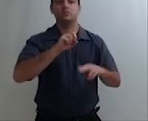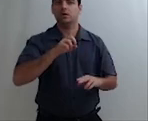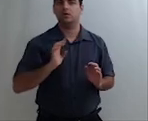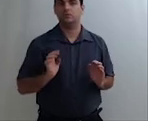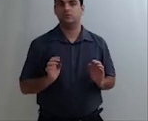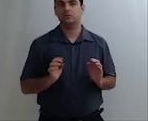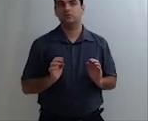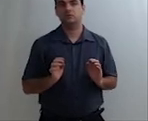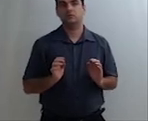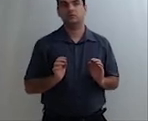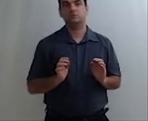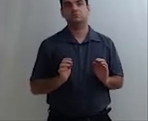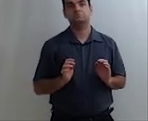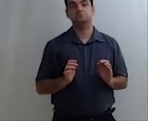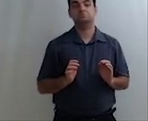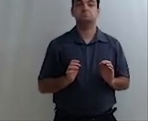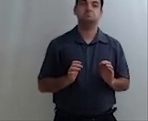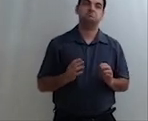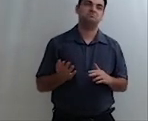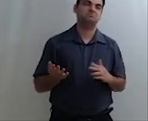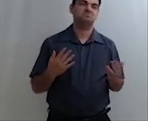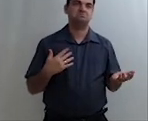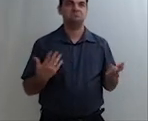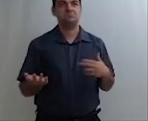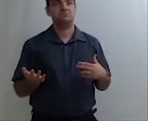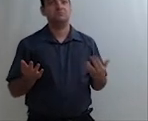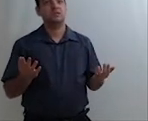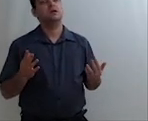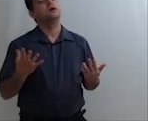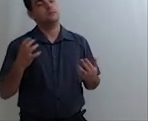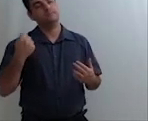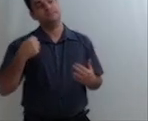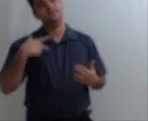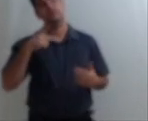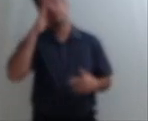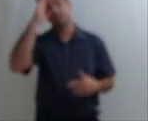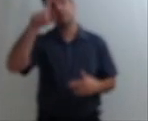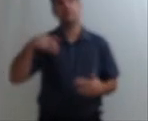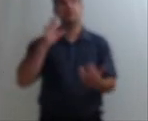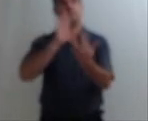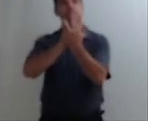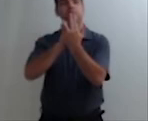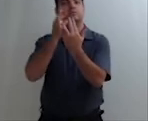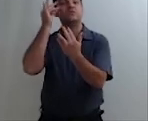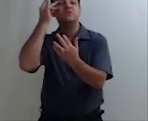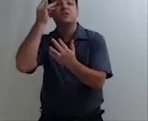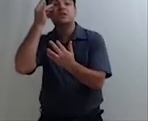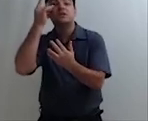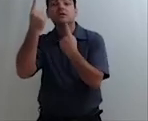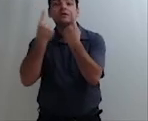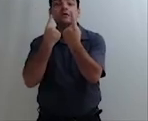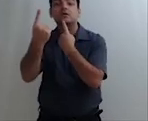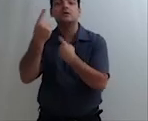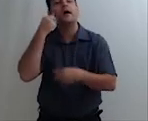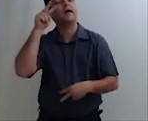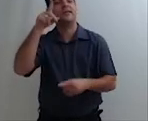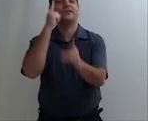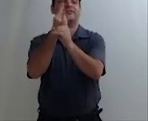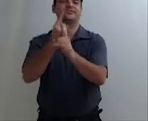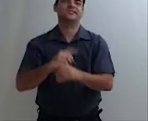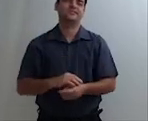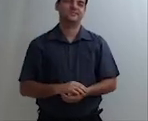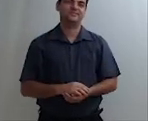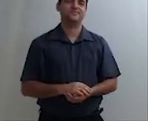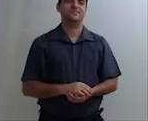particularmente presencial que é o que vai efetivamente trazer a possível certeza